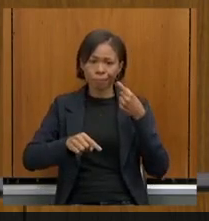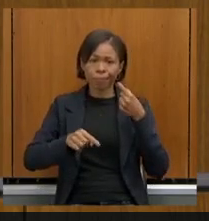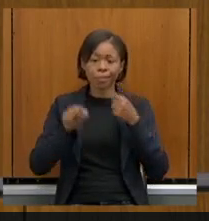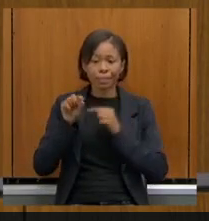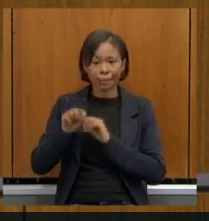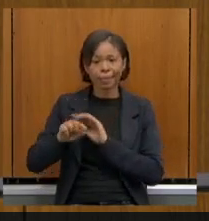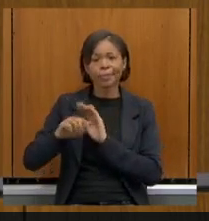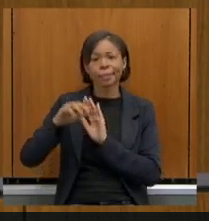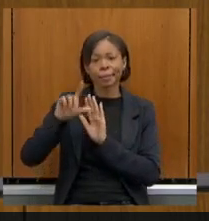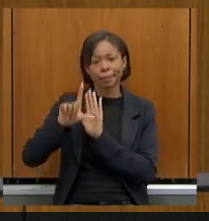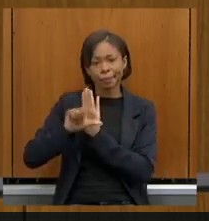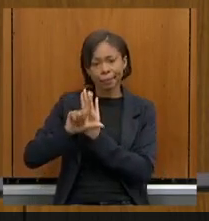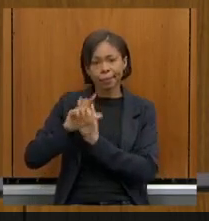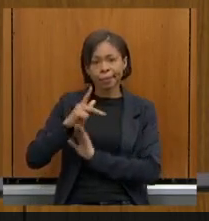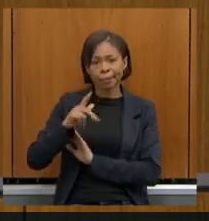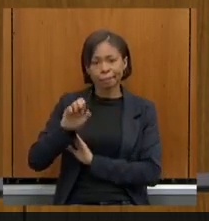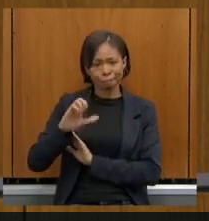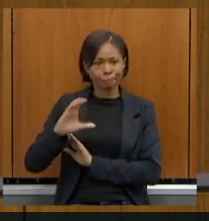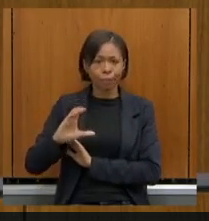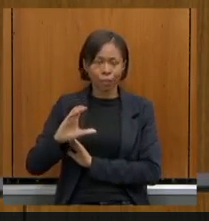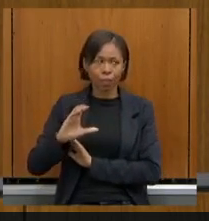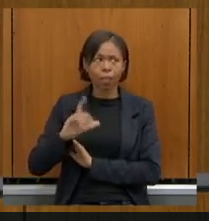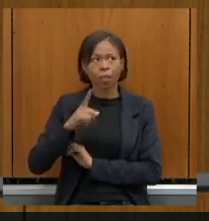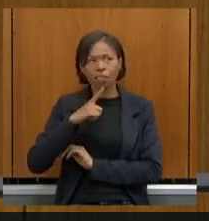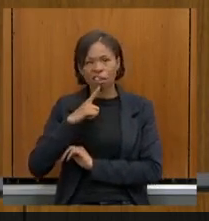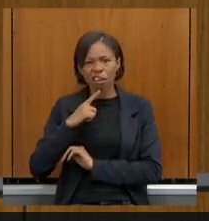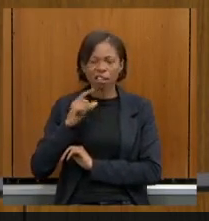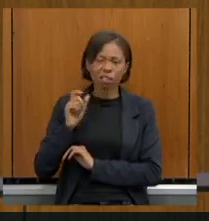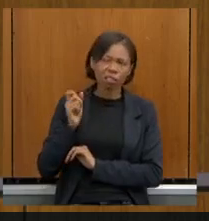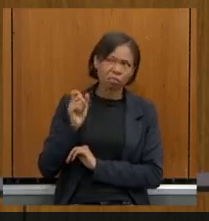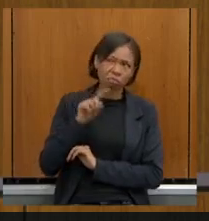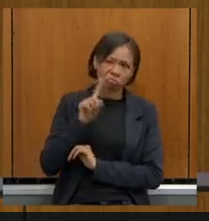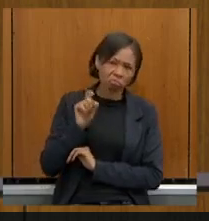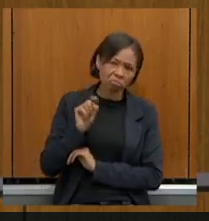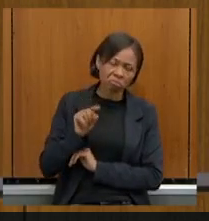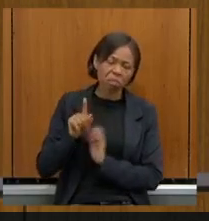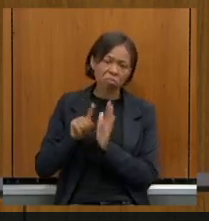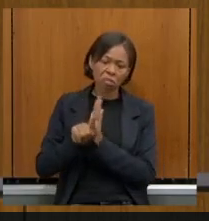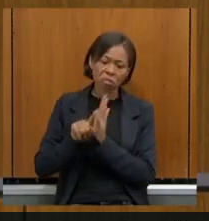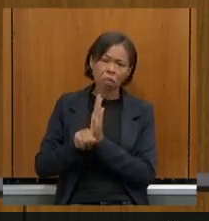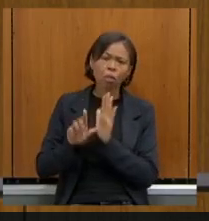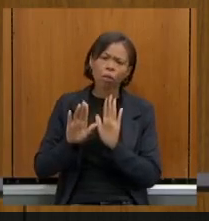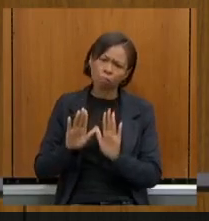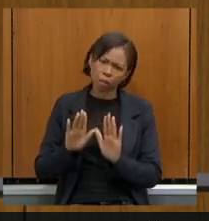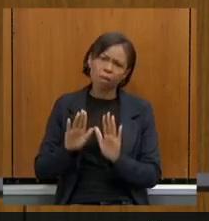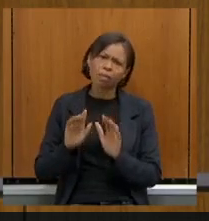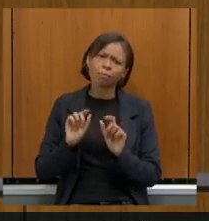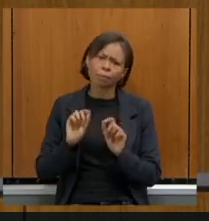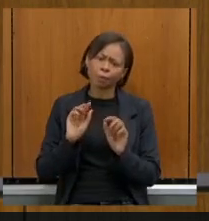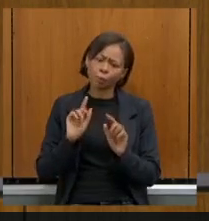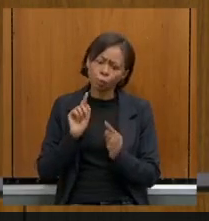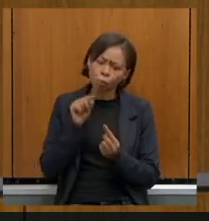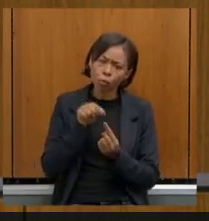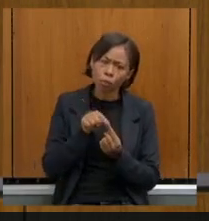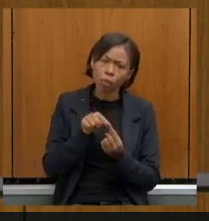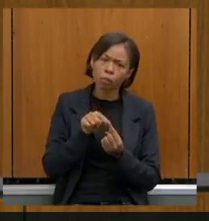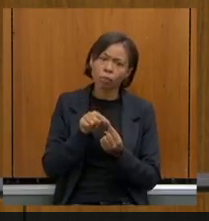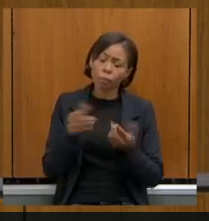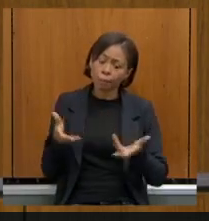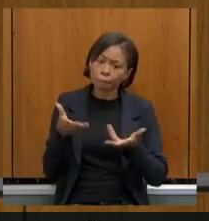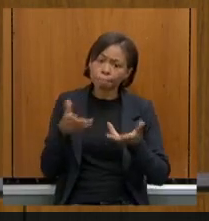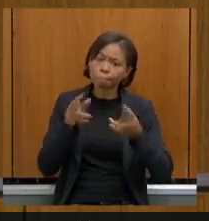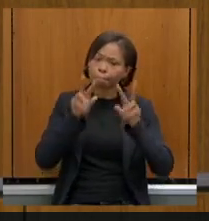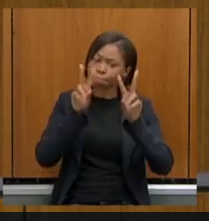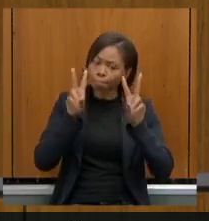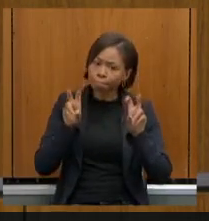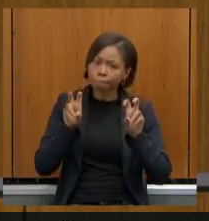e que de fato tem seus questionamentos mas foi feita mais para poder realmente levantar essa luta levantar esse tema para que as pessoas percebam o está